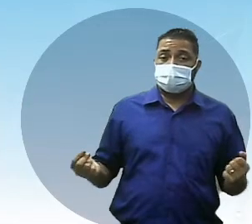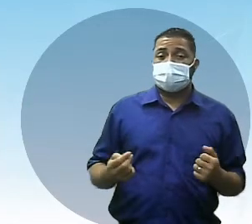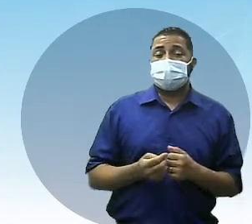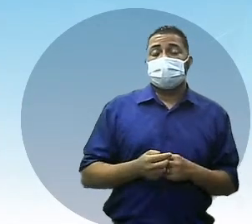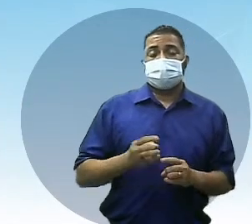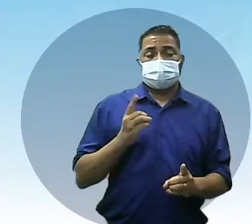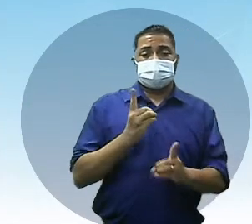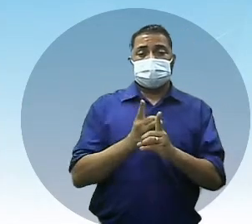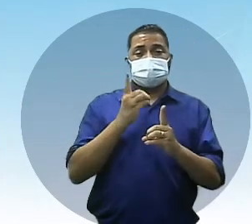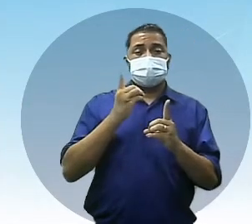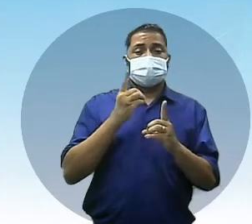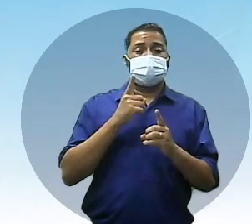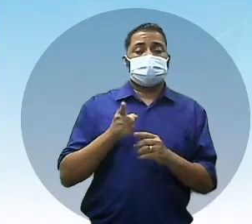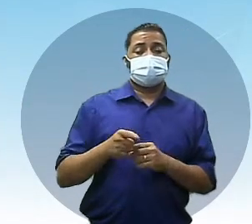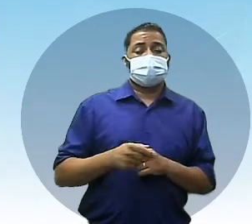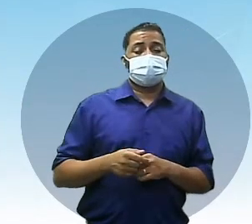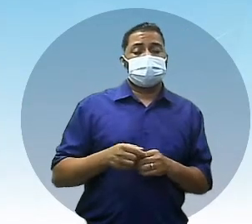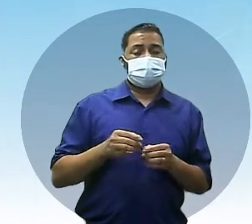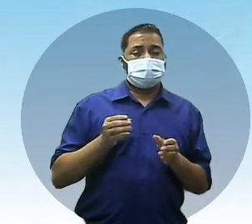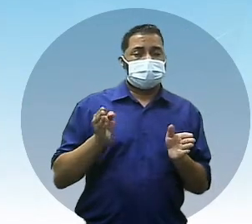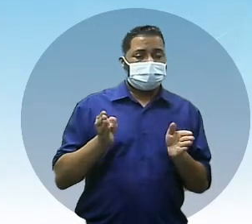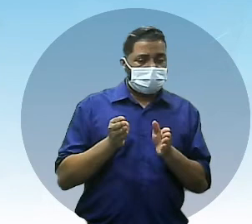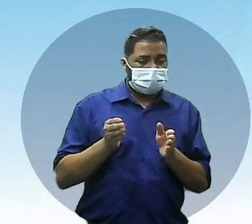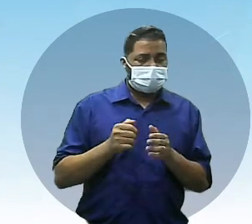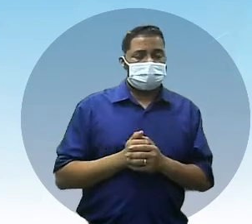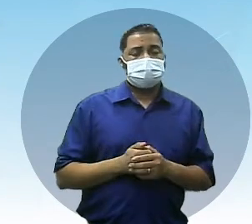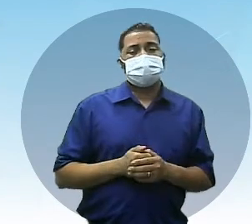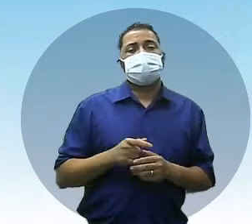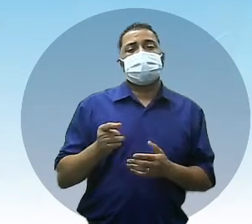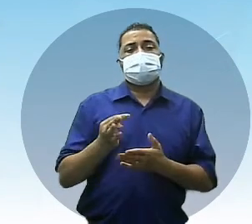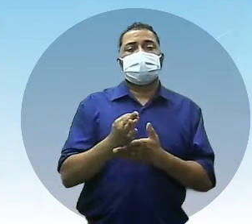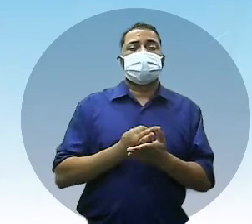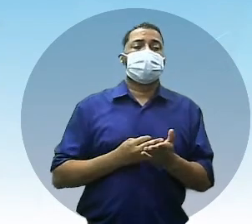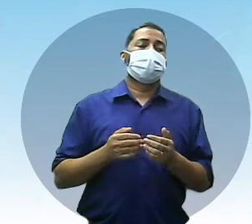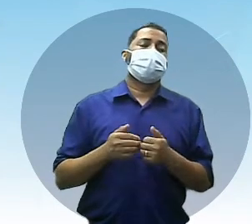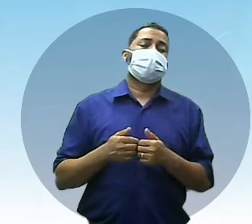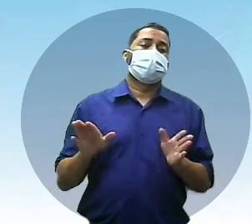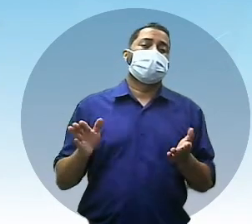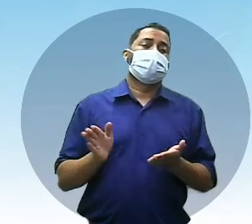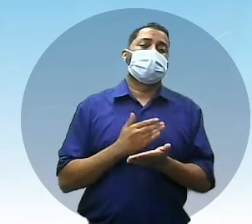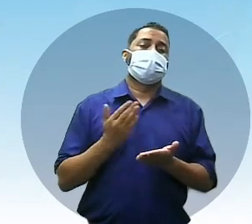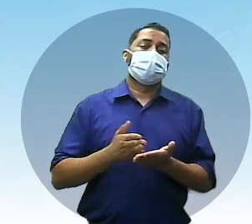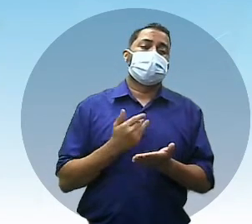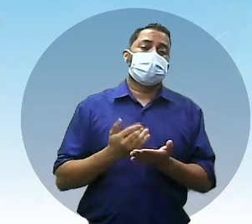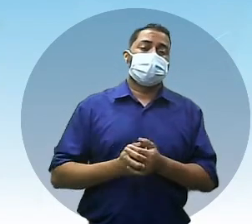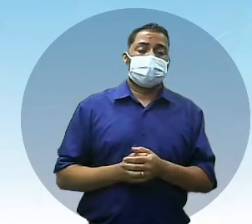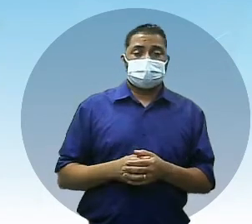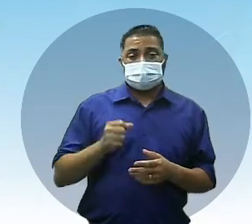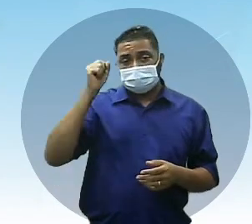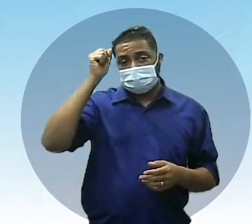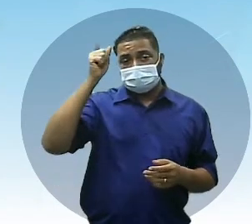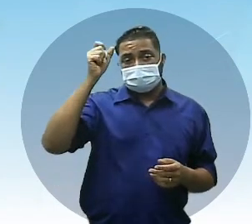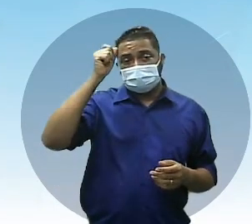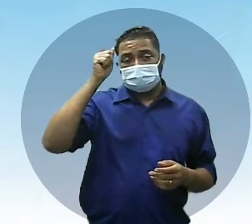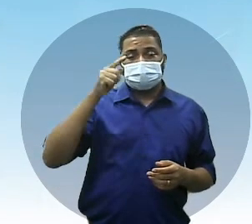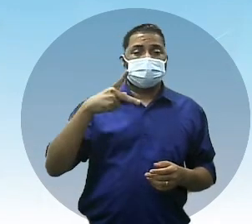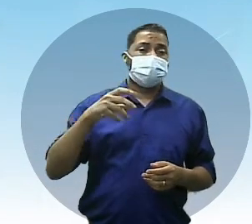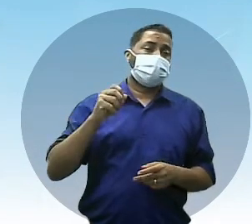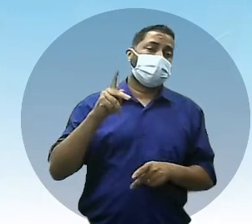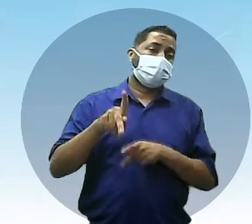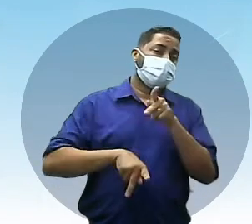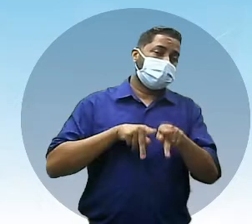serem identificadas nesse pequeno trecho desse texto de abertura do livro Ideologia e Populismo, tá